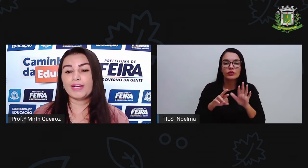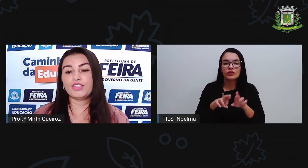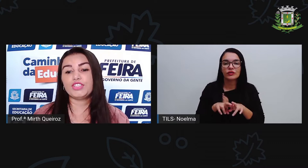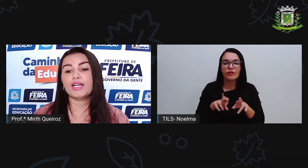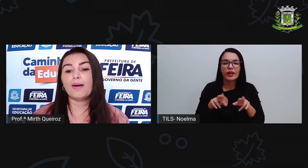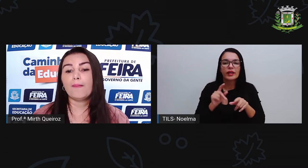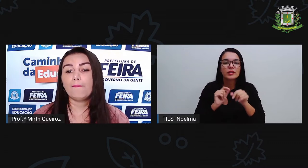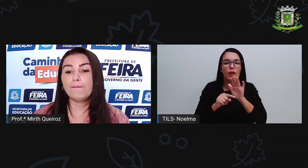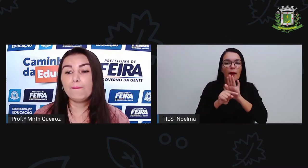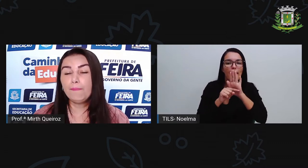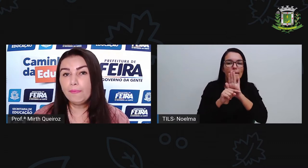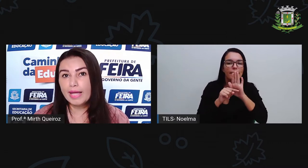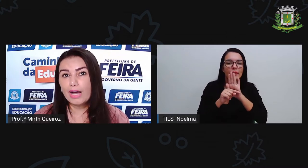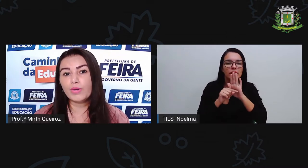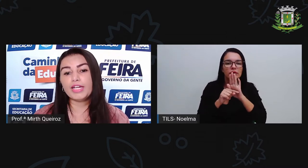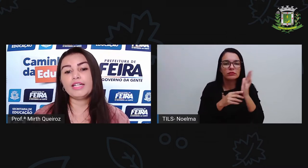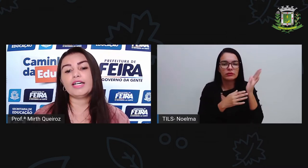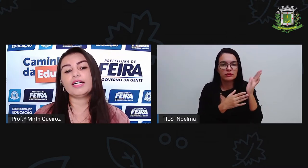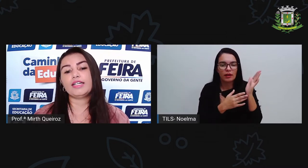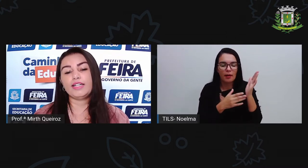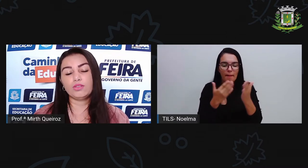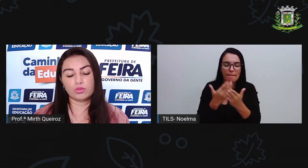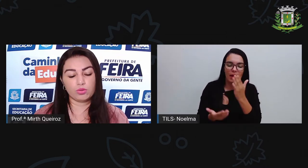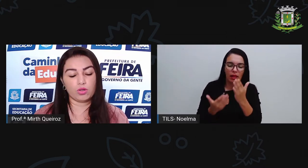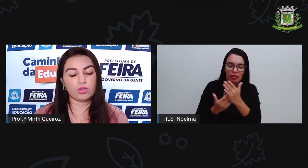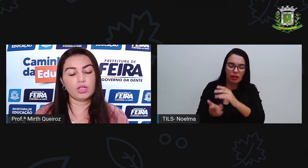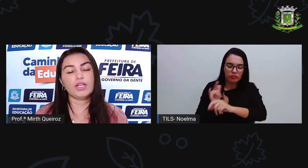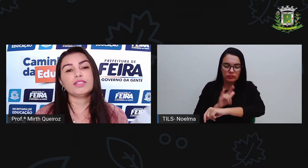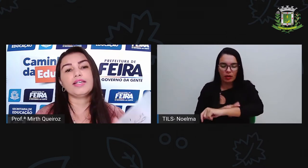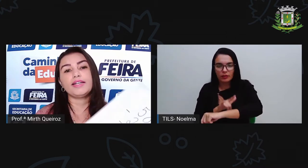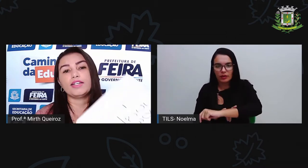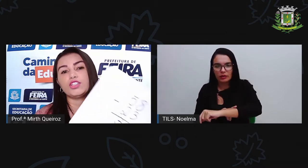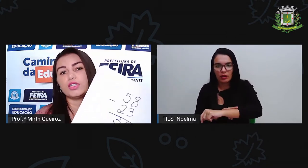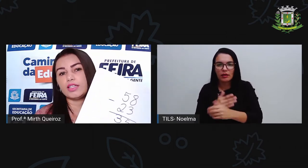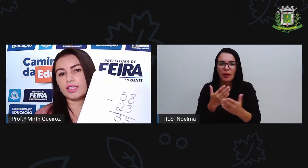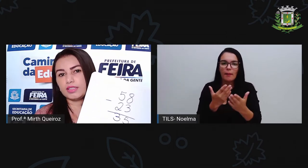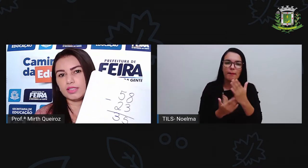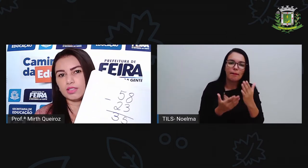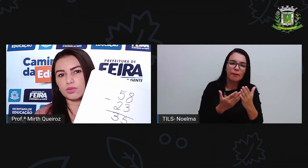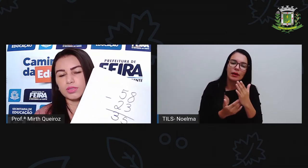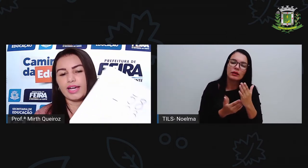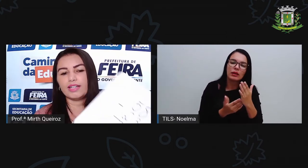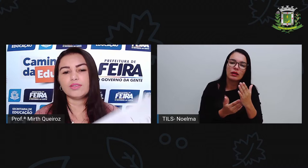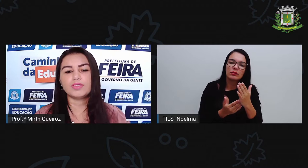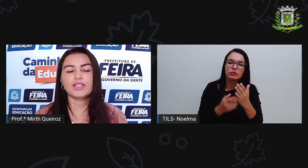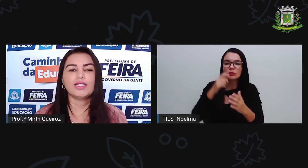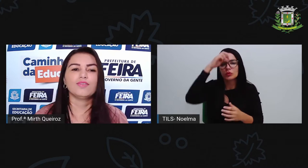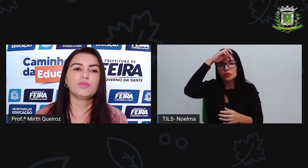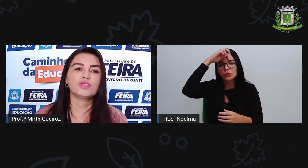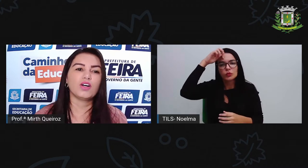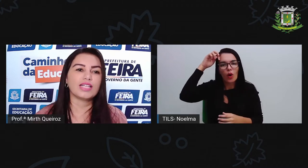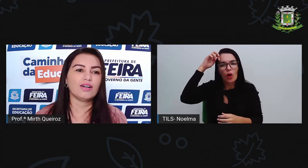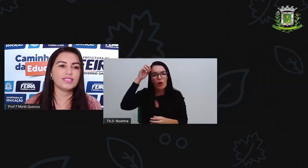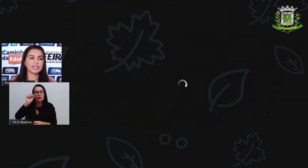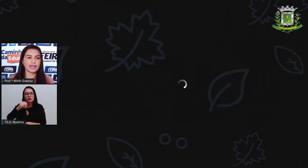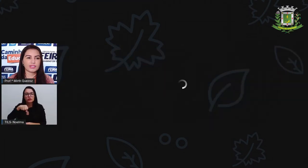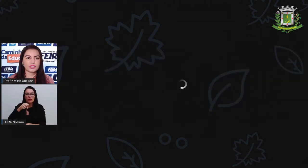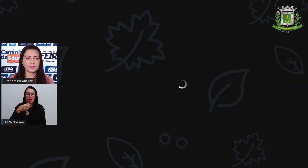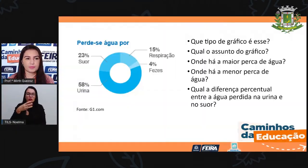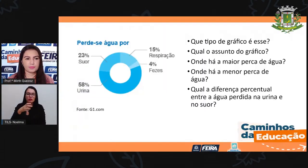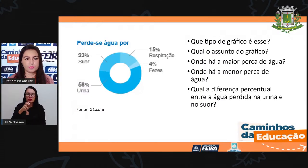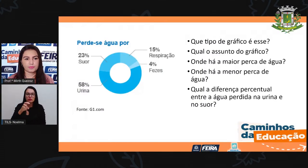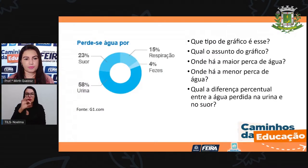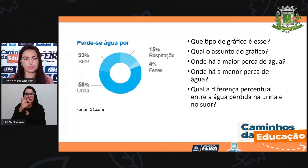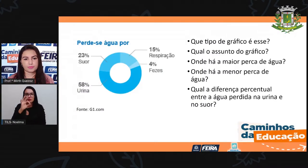água perdida na urina e no suor? Seria de 35, certo? Vamos voltar ao